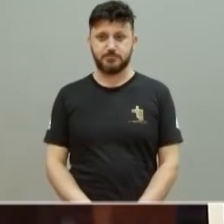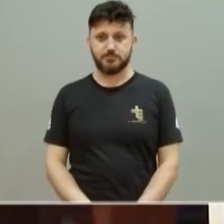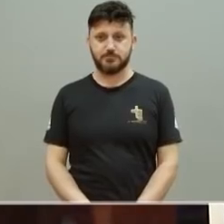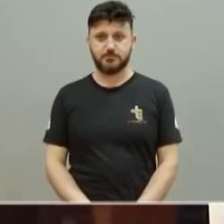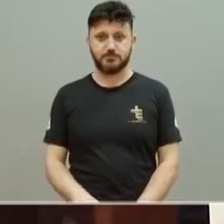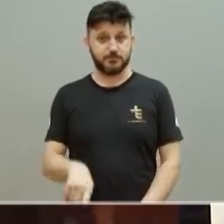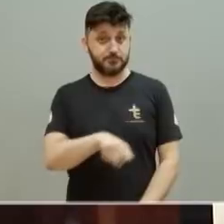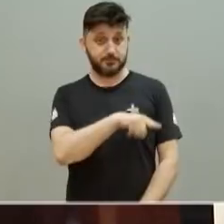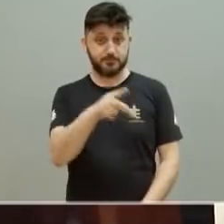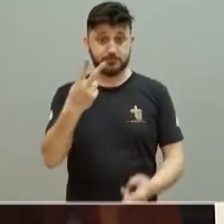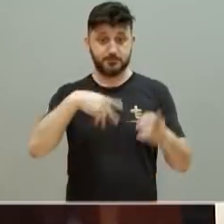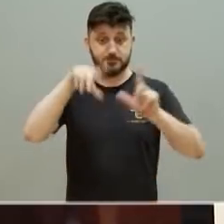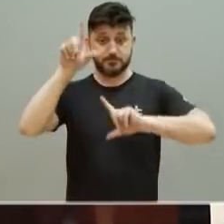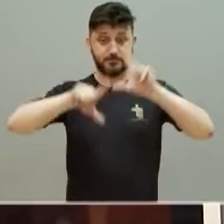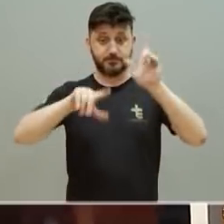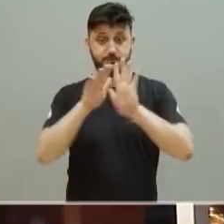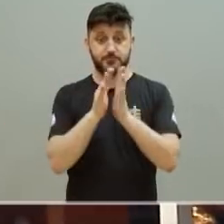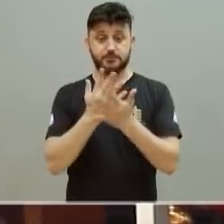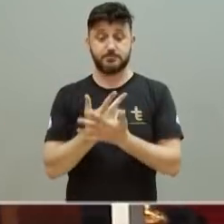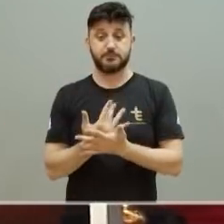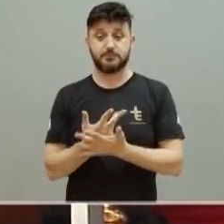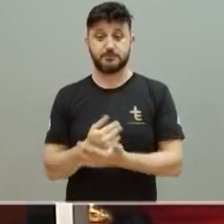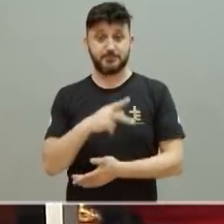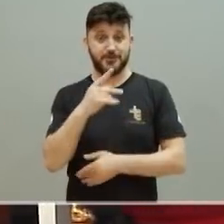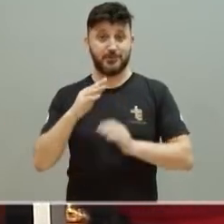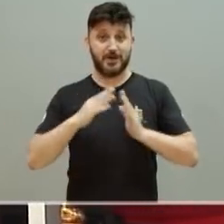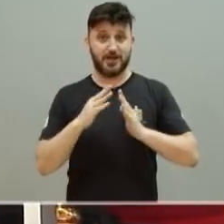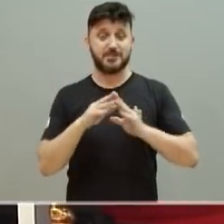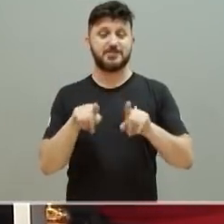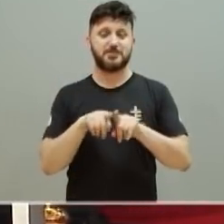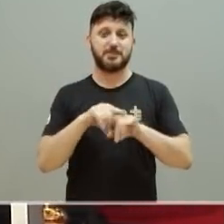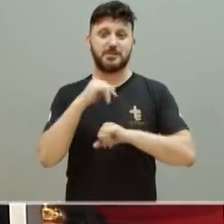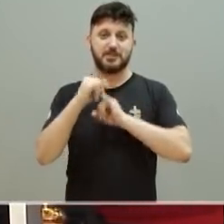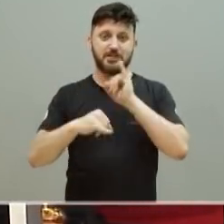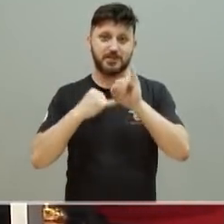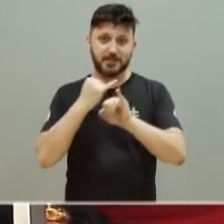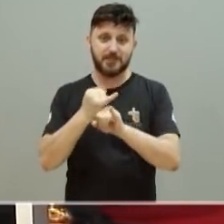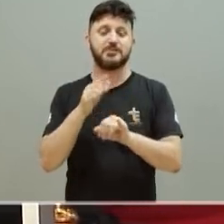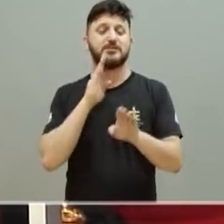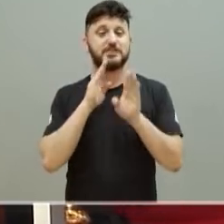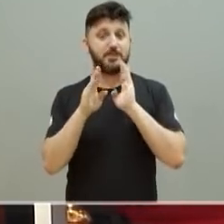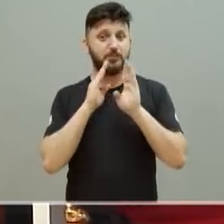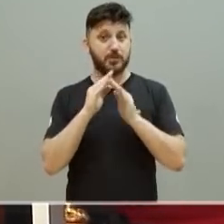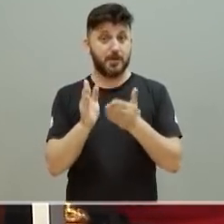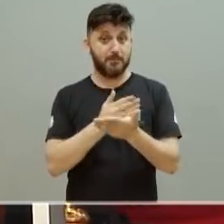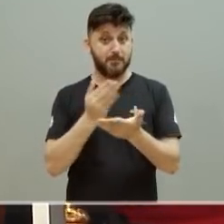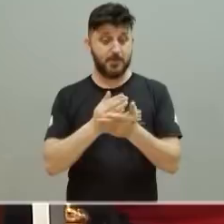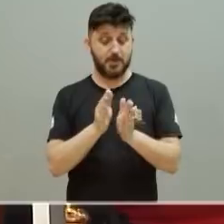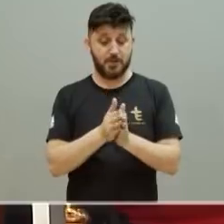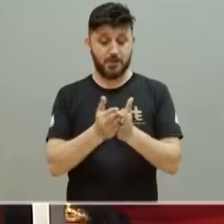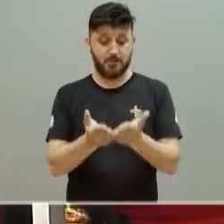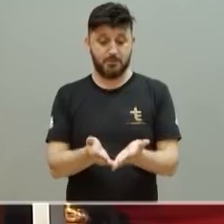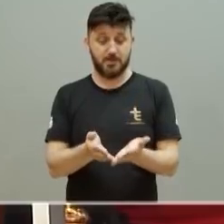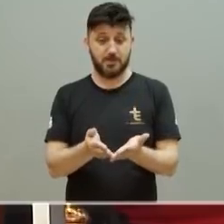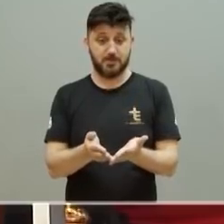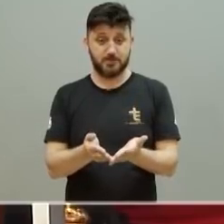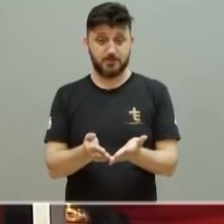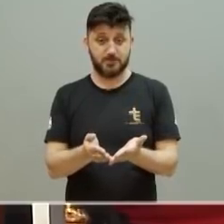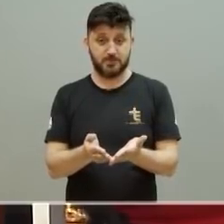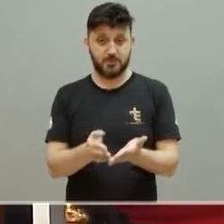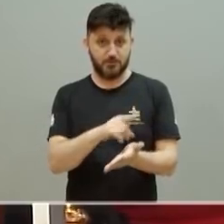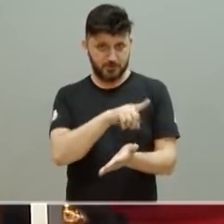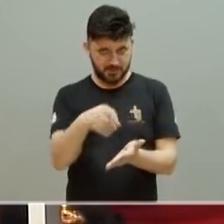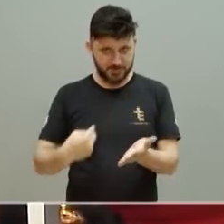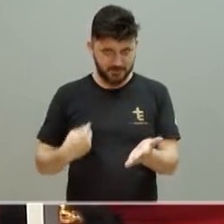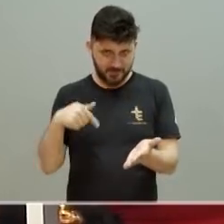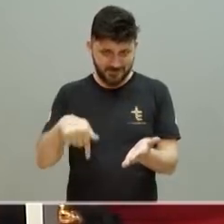Você que está com a gente, nos acompanhando em casa, nas redes sociais, abra sua Bíblia comigo, você que está aqui também,